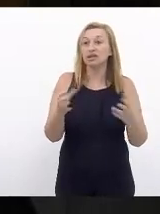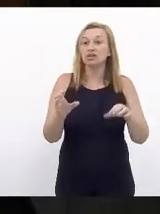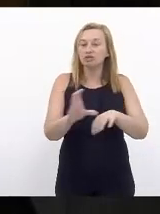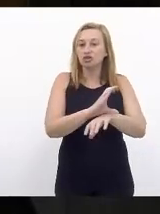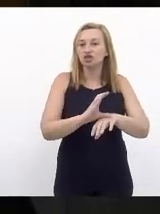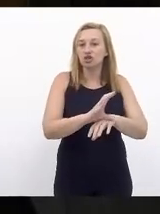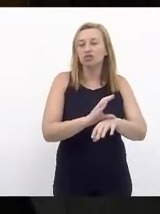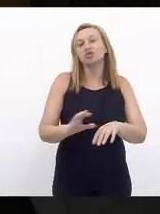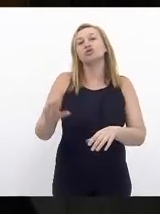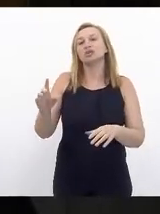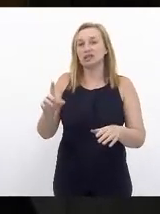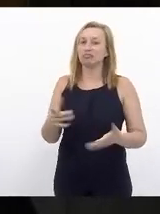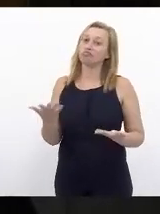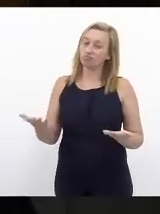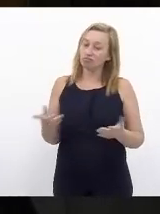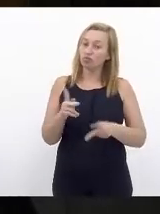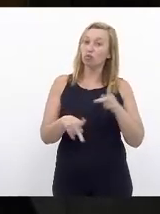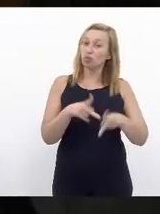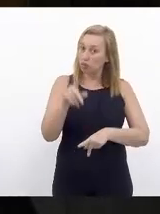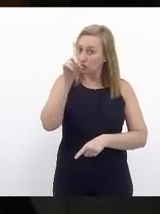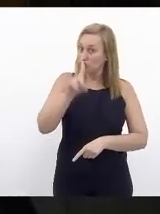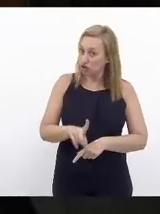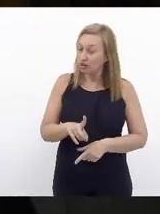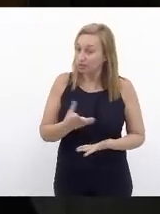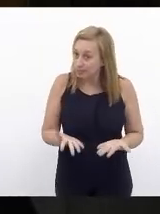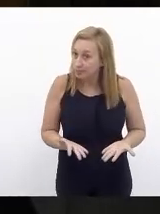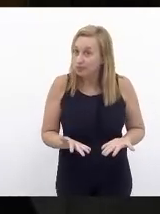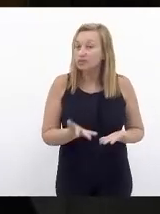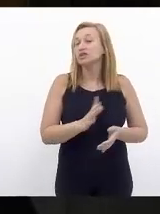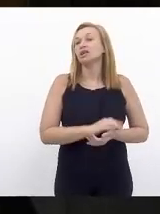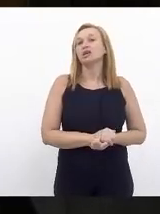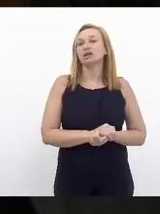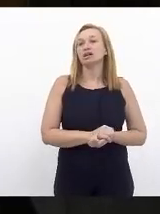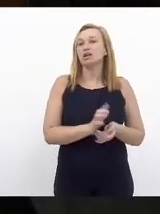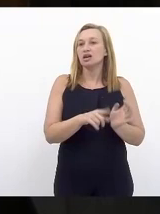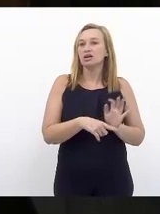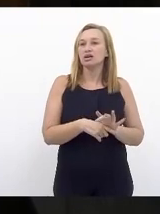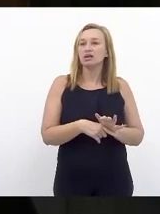do povo. Comemoraram o que é de direito, que é o atendimento